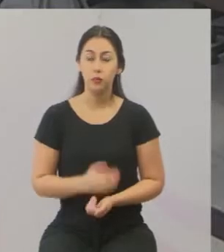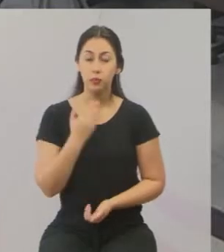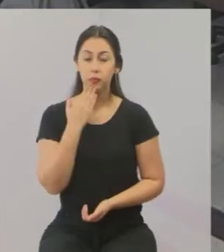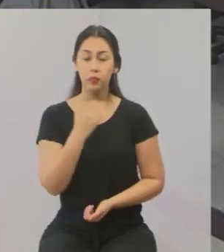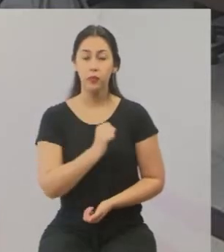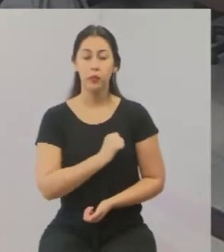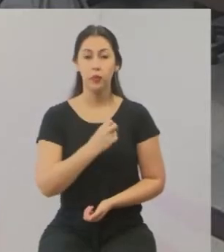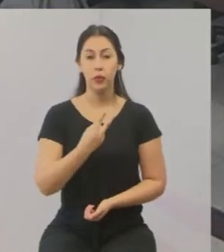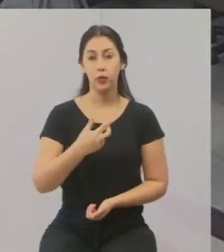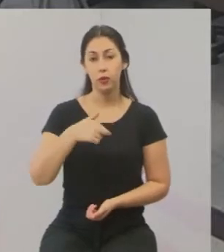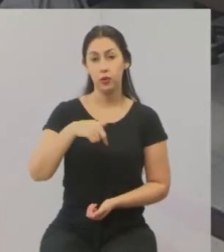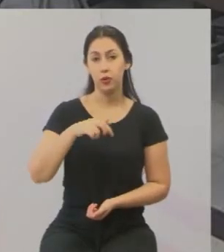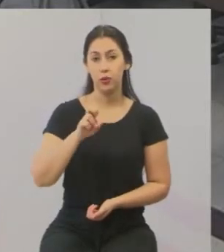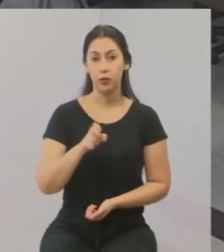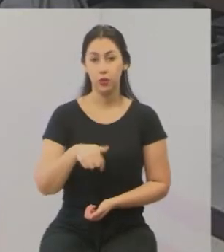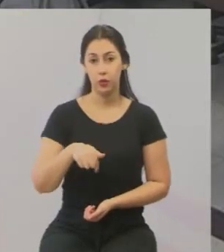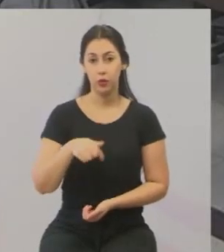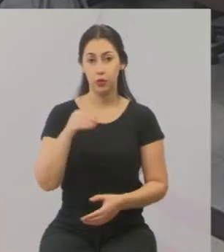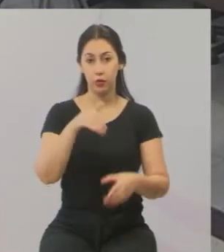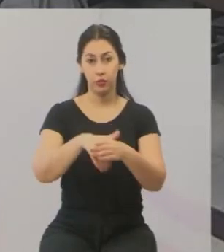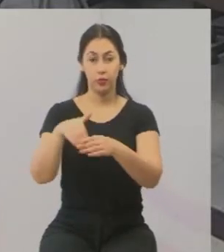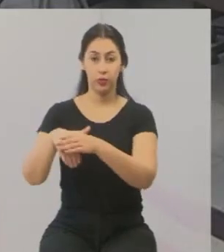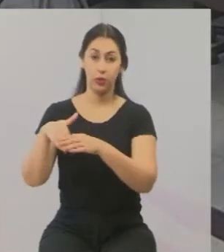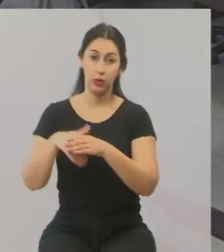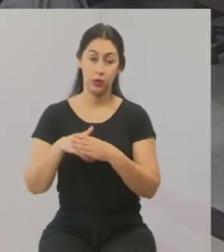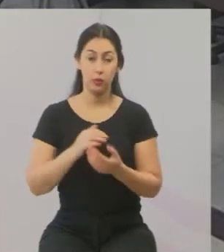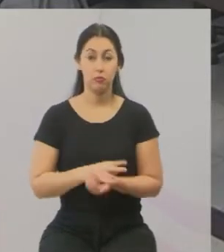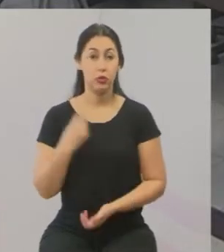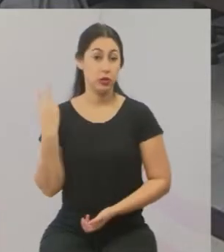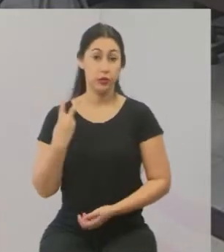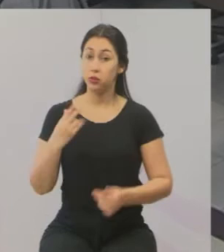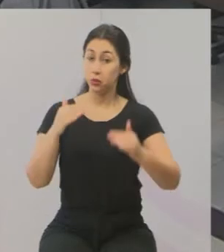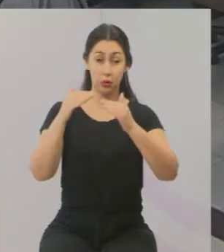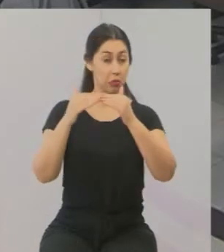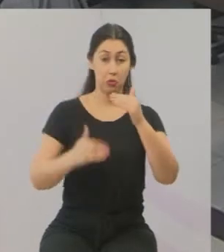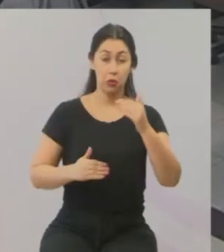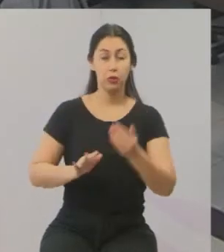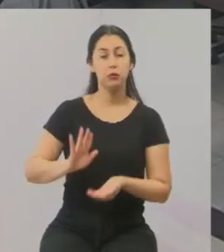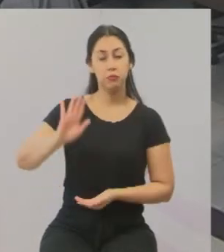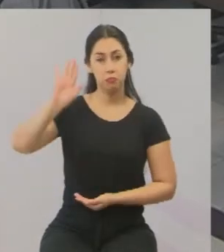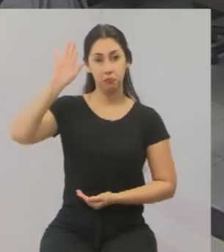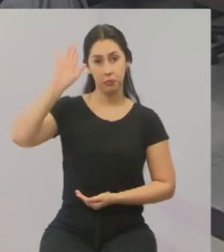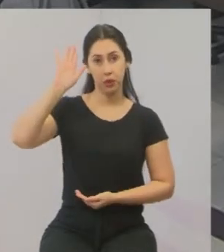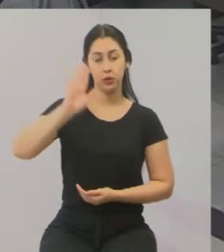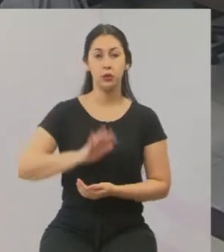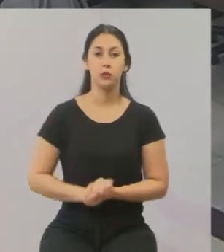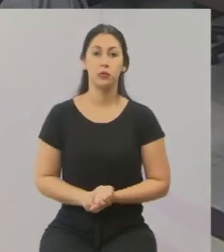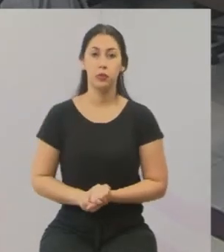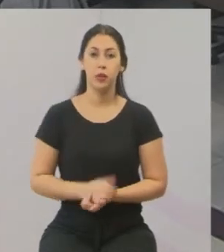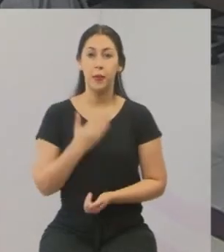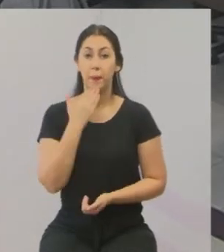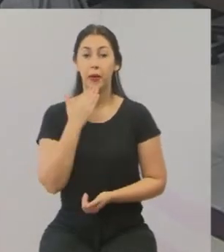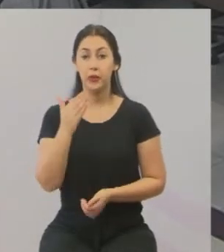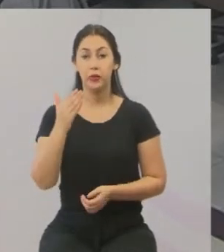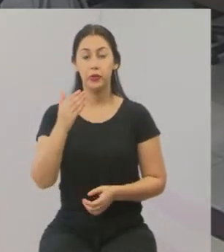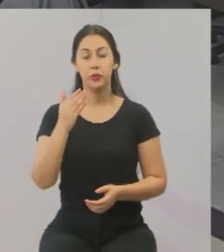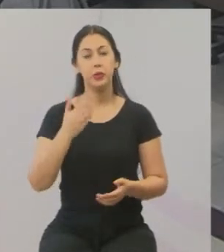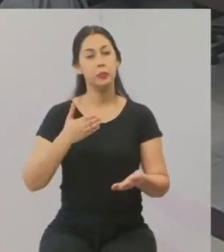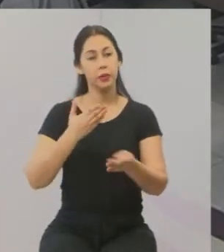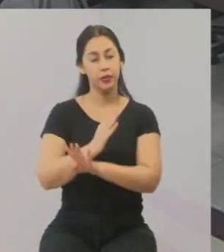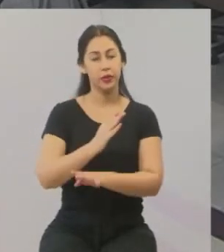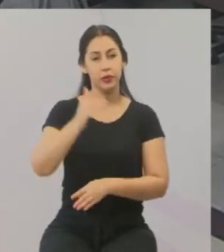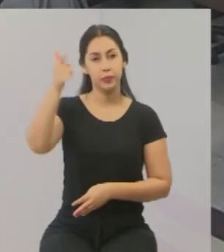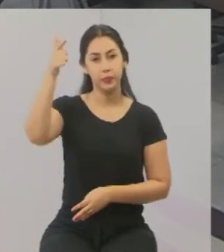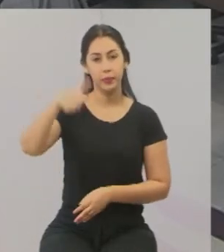Requerimento 277 em votação. Os vereadores contrários se manifestem levantando o braço. Requerimento aprovado. Próximo